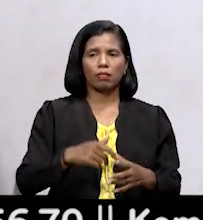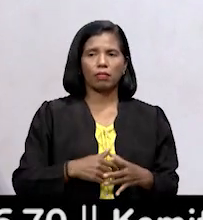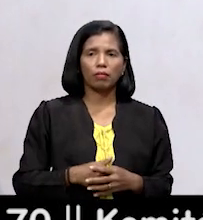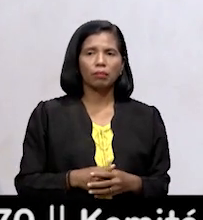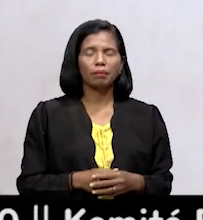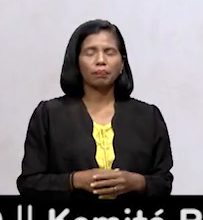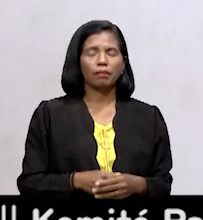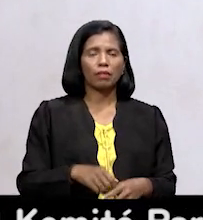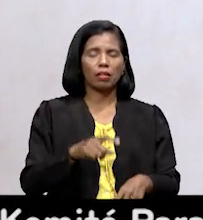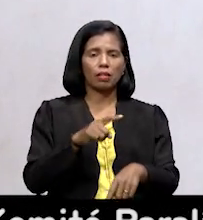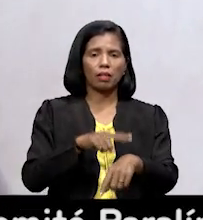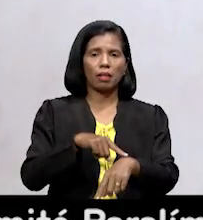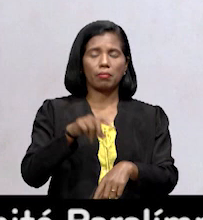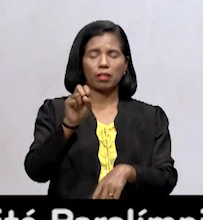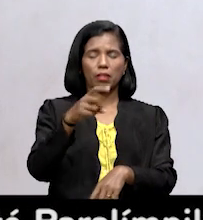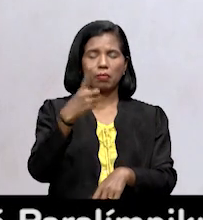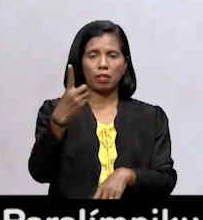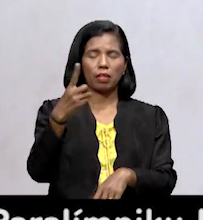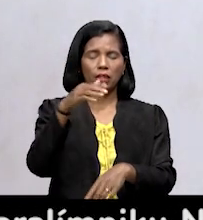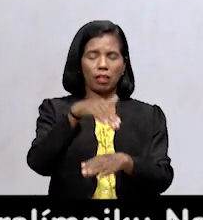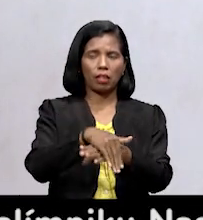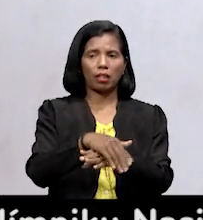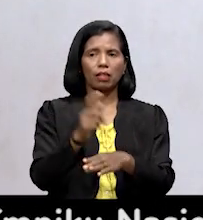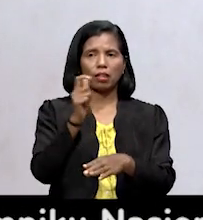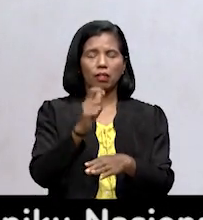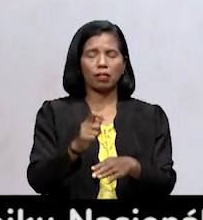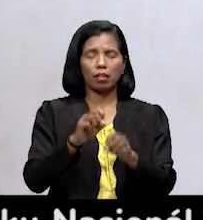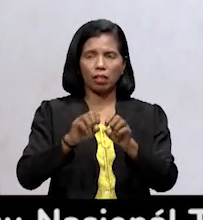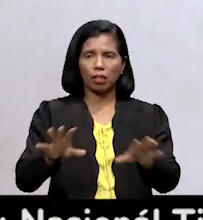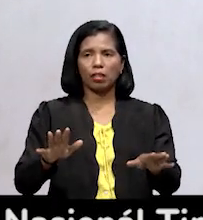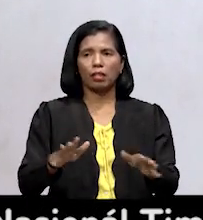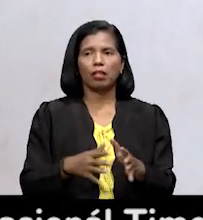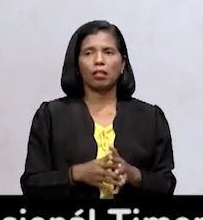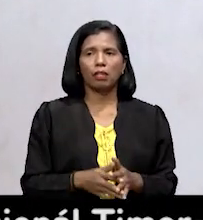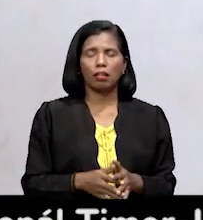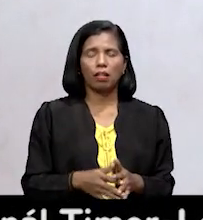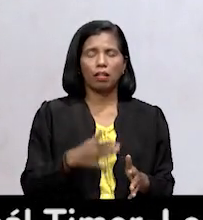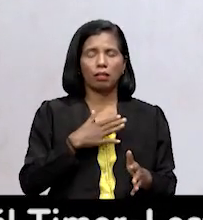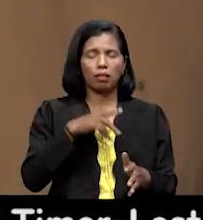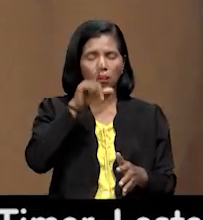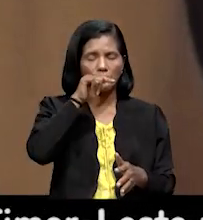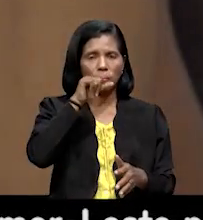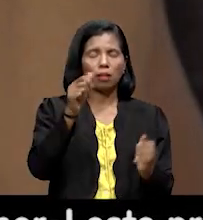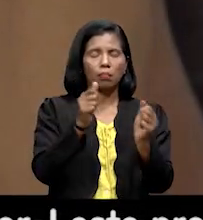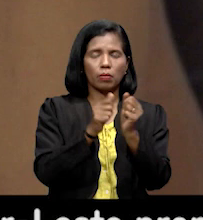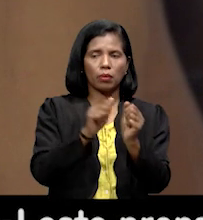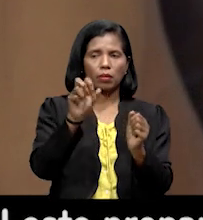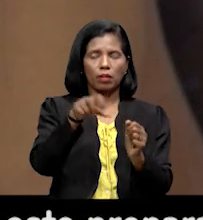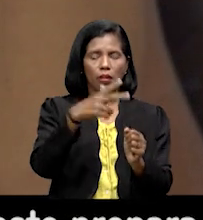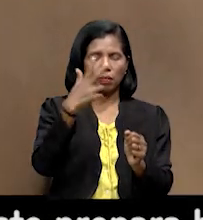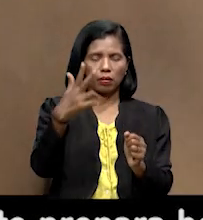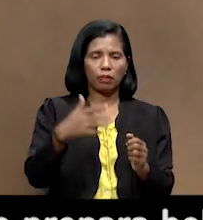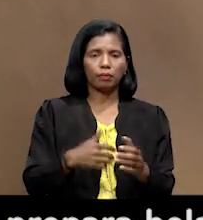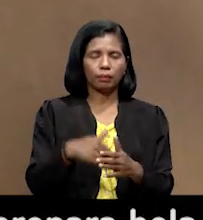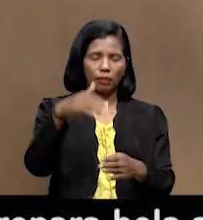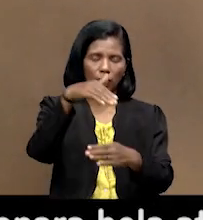kalang, ia terça-feira, lakontan, hamutuk sandusintulu. E depois, kalang nekeres, sahabat, hormatem sebulu